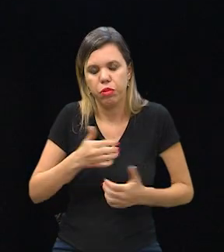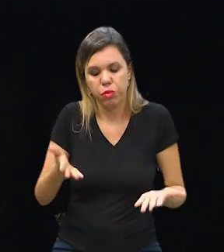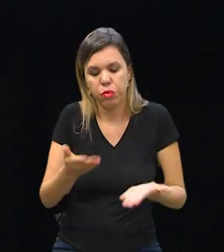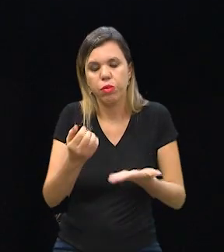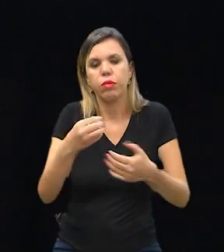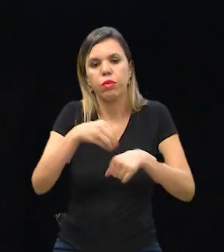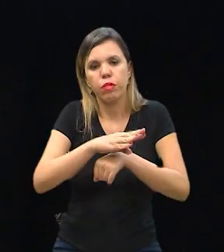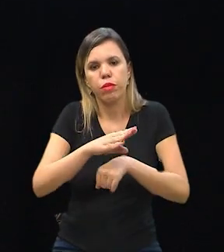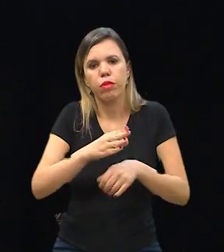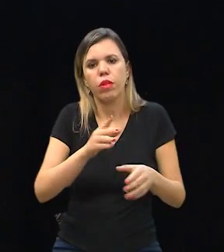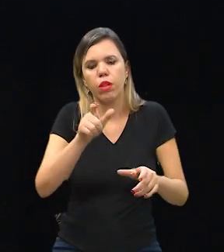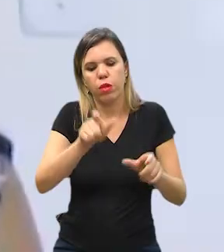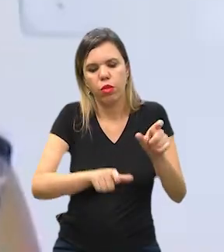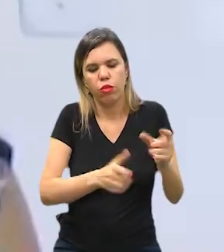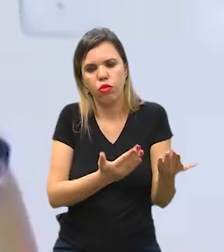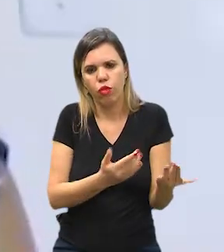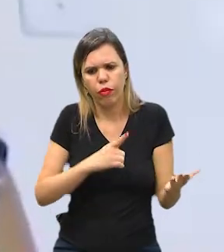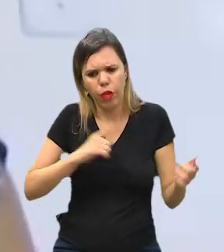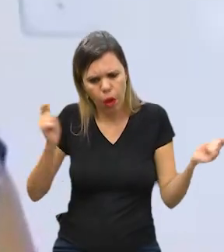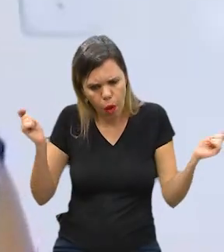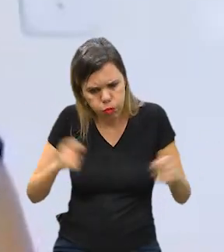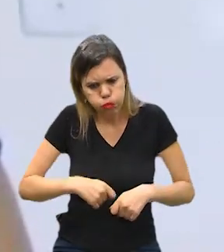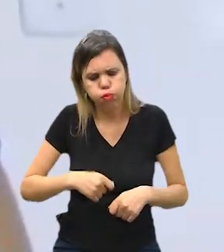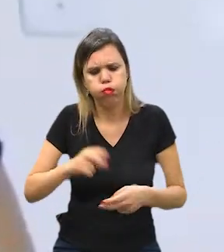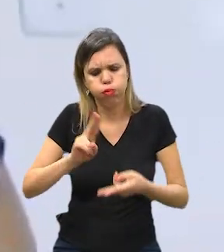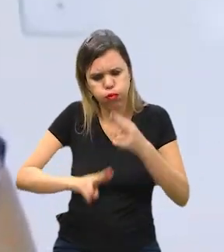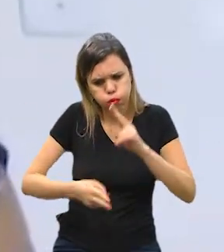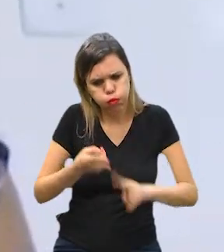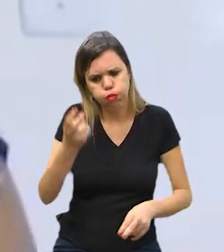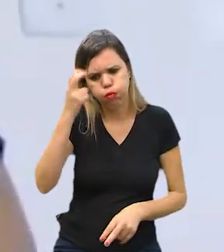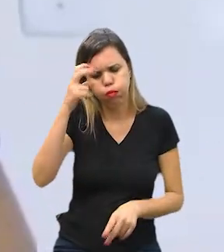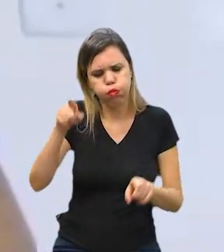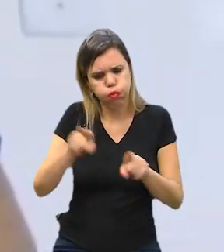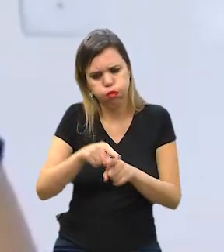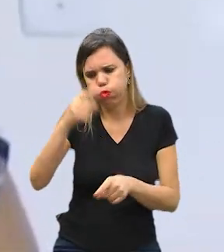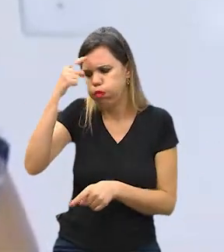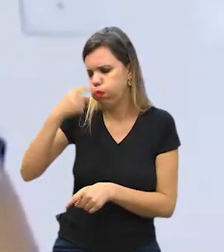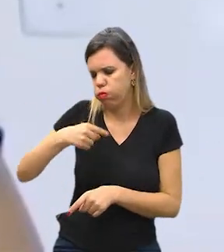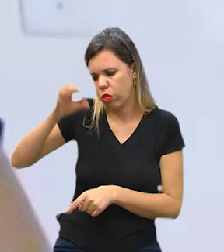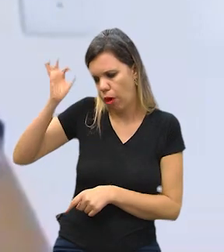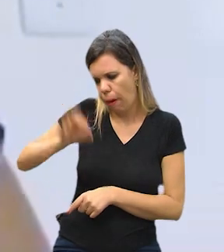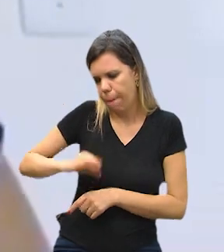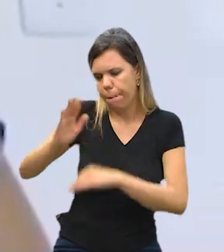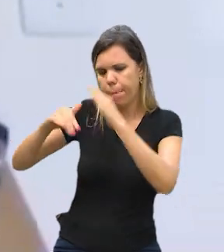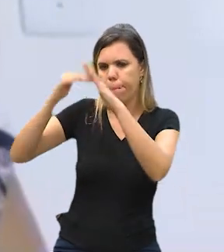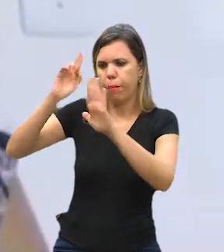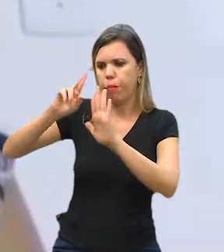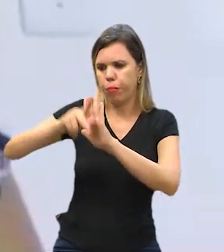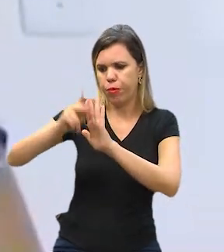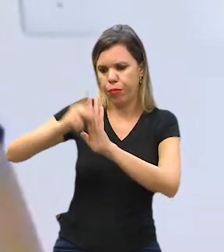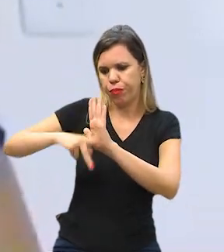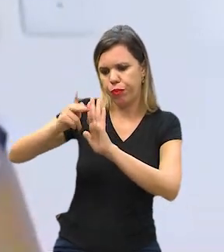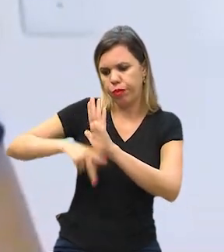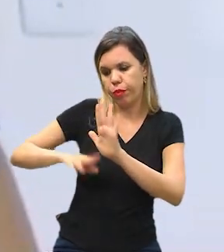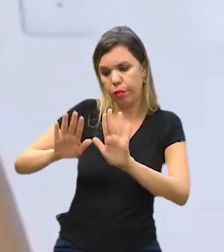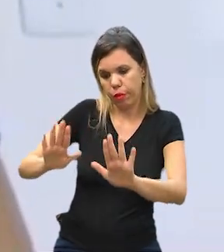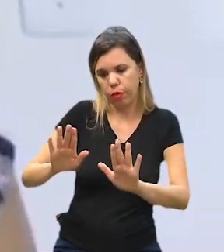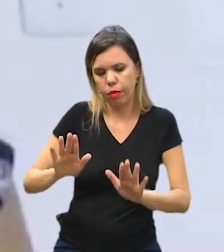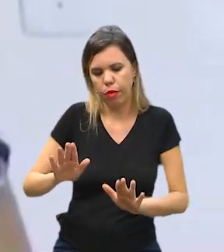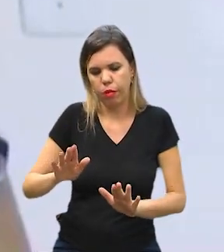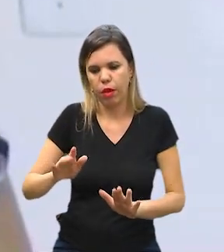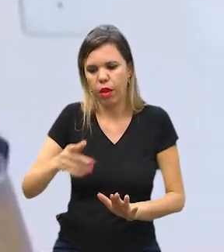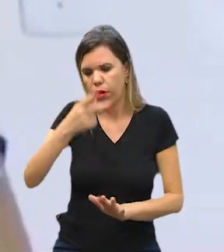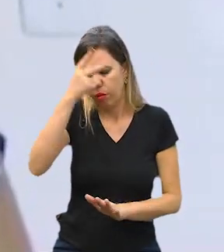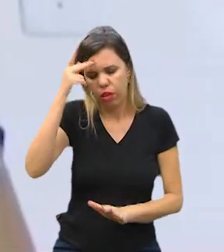que é a questão da autoestima. Muitas vezes esse jovem tem muita potência, tem habilidades, tem perfil para desenvolver